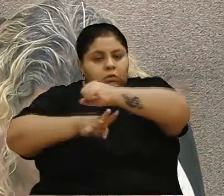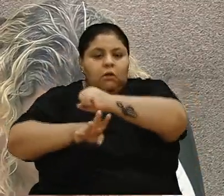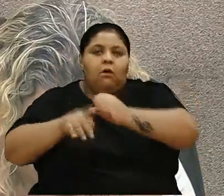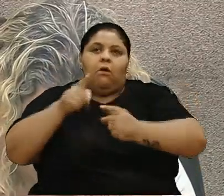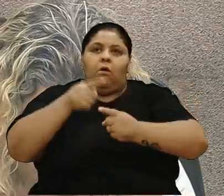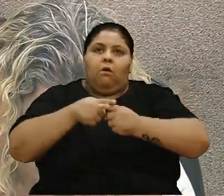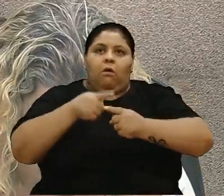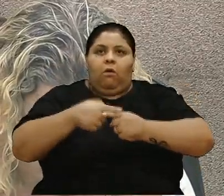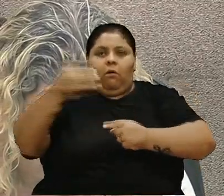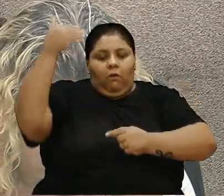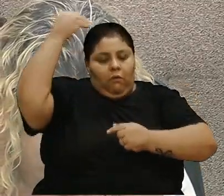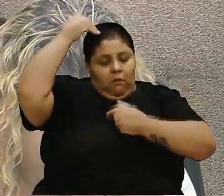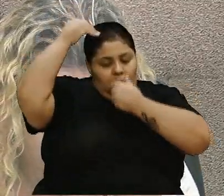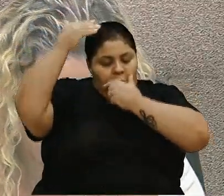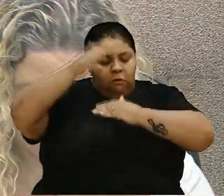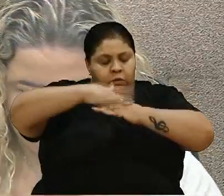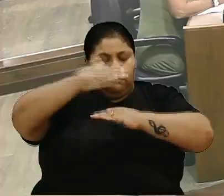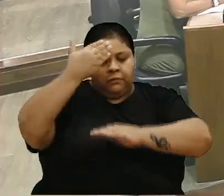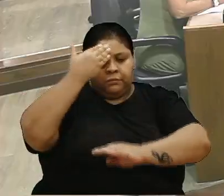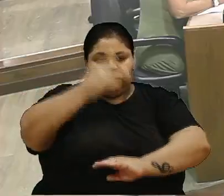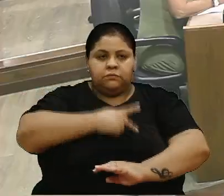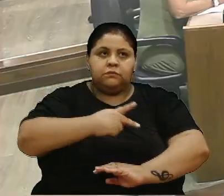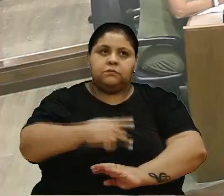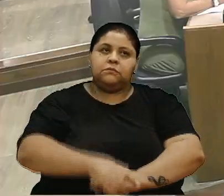porque a gente não aguenta mais. Obrigado, senhor presidente. Obrigado.